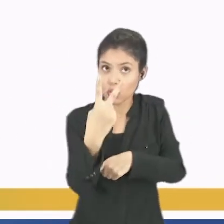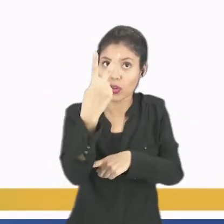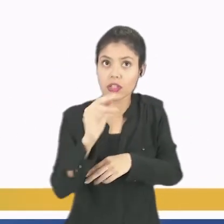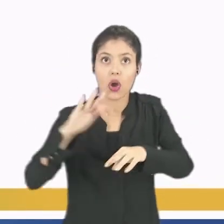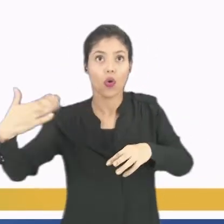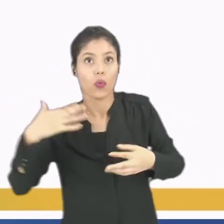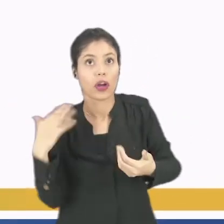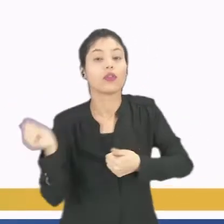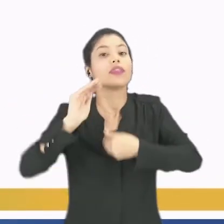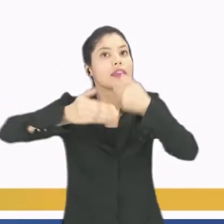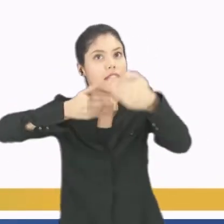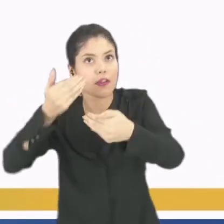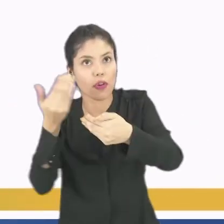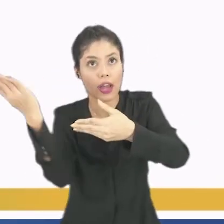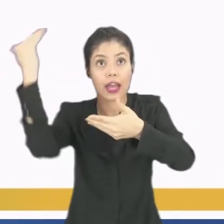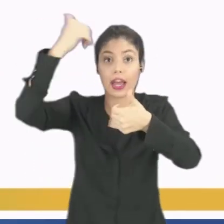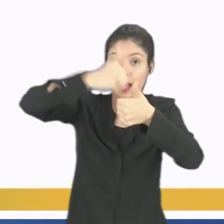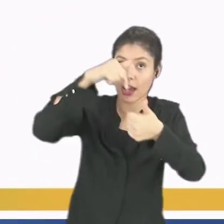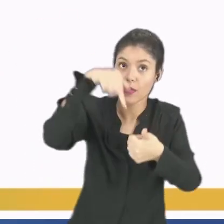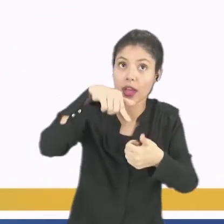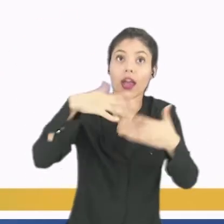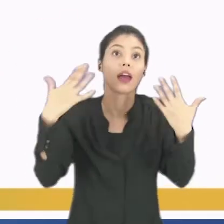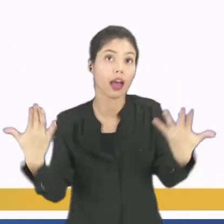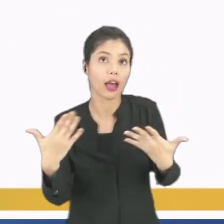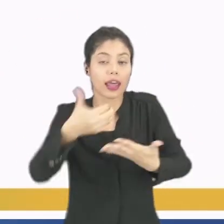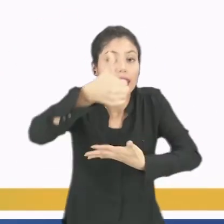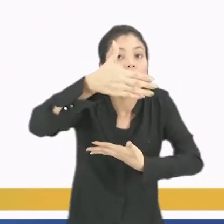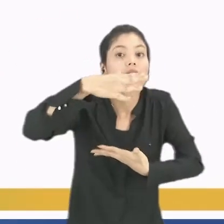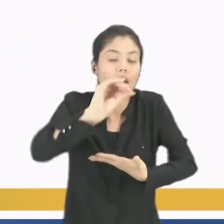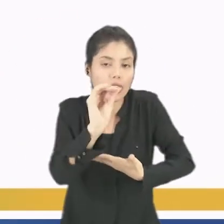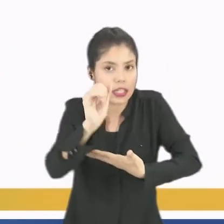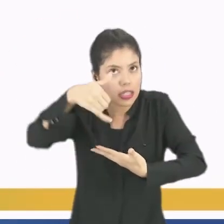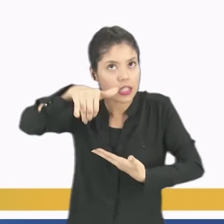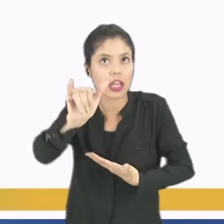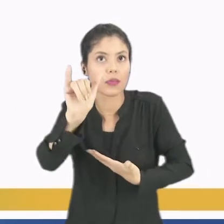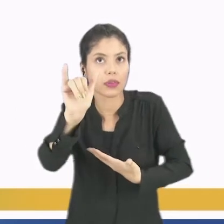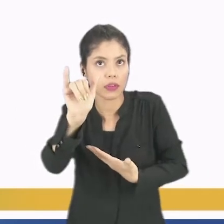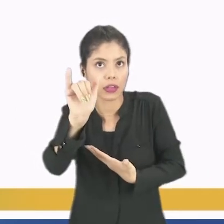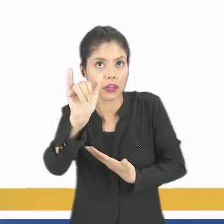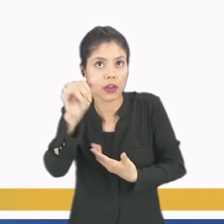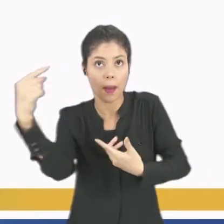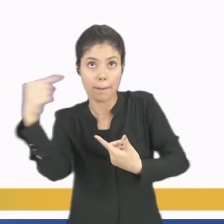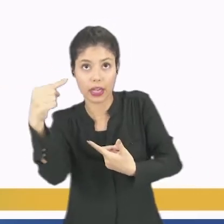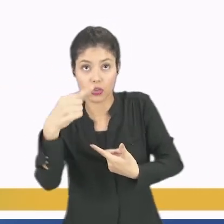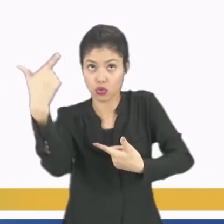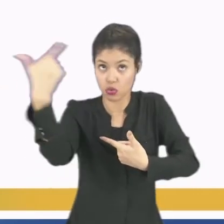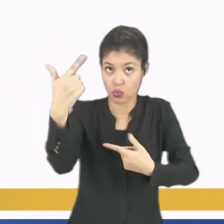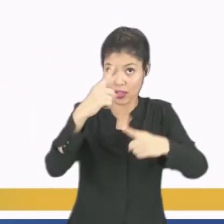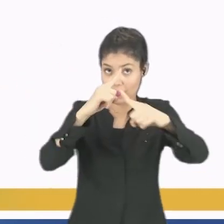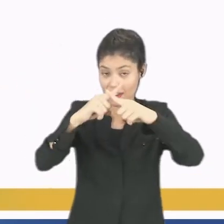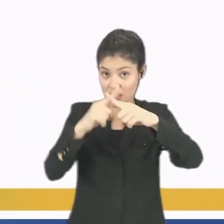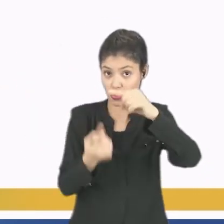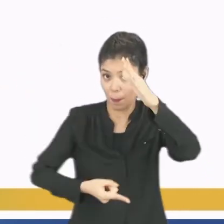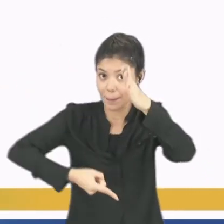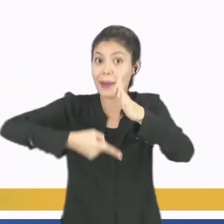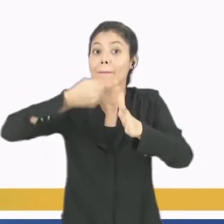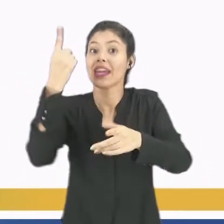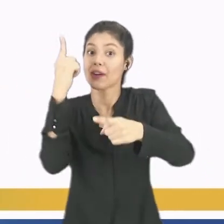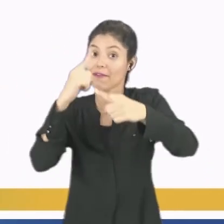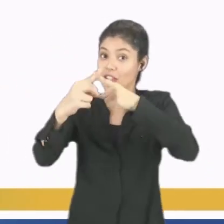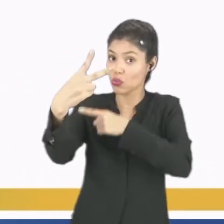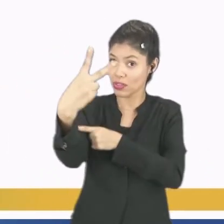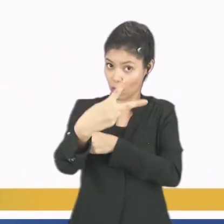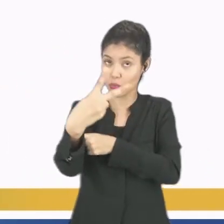Quando a gente desenvolve, cai nessa fórmula matemática aqui, ó. Quadrado do primeiro termo menos 2 vezes o primeiro vezes